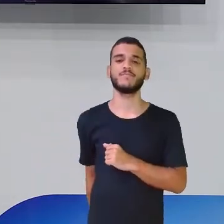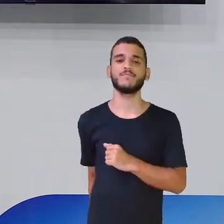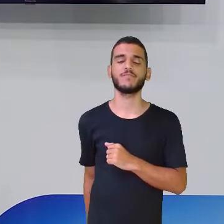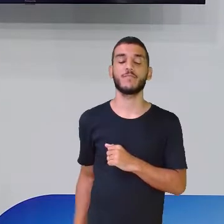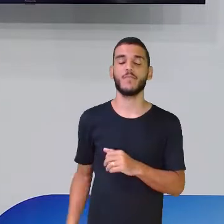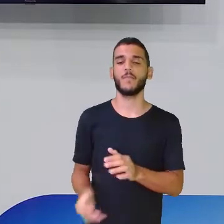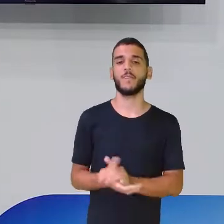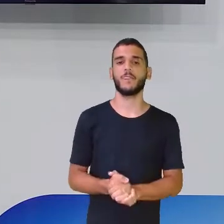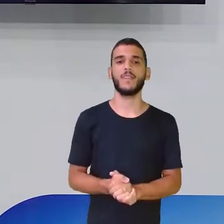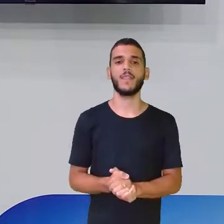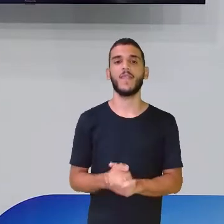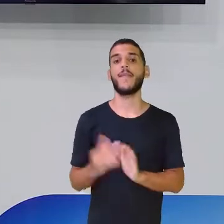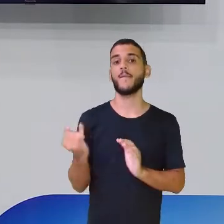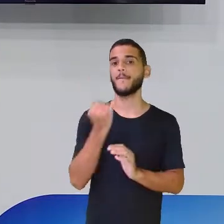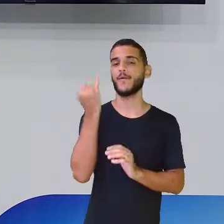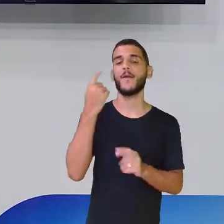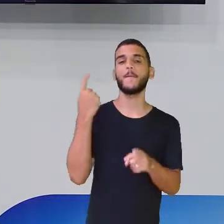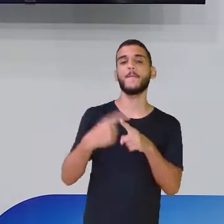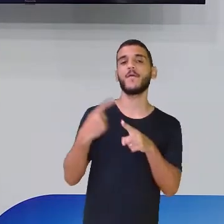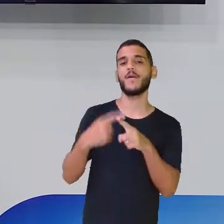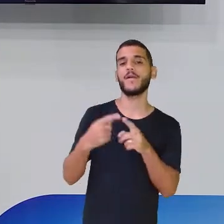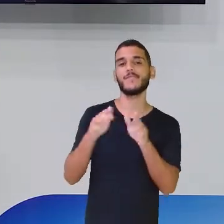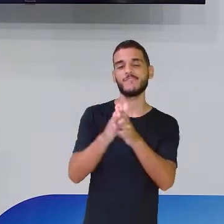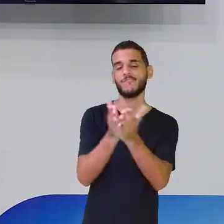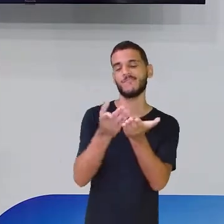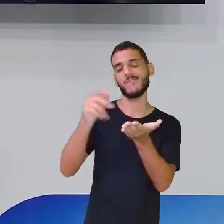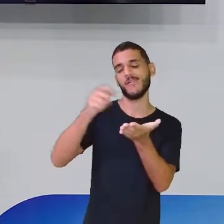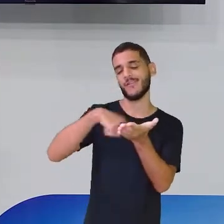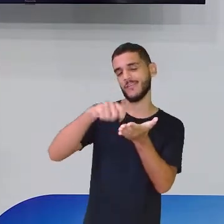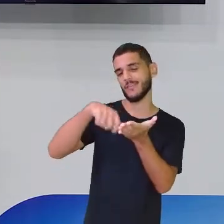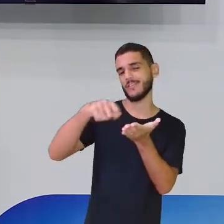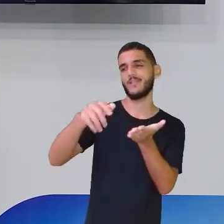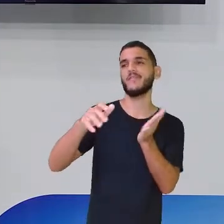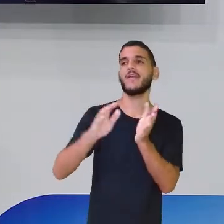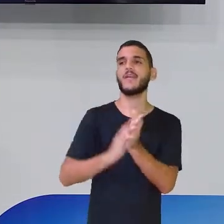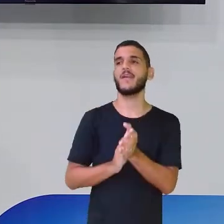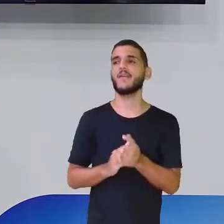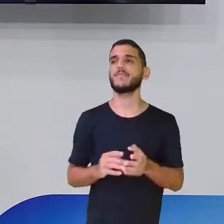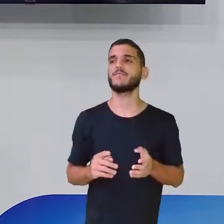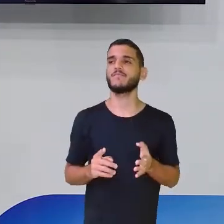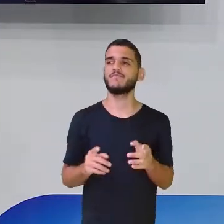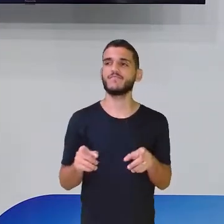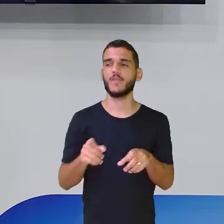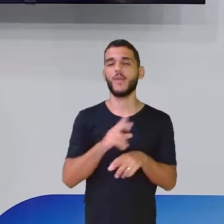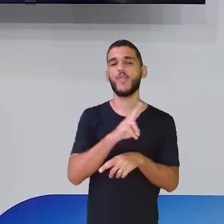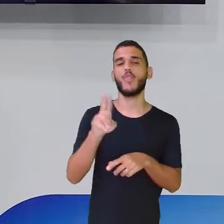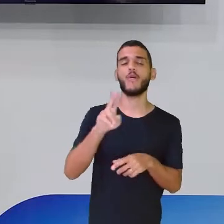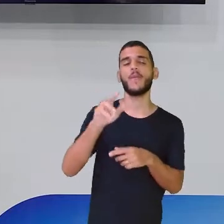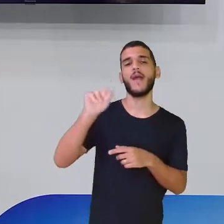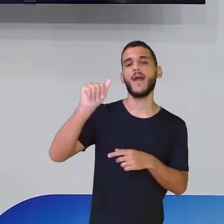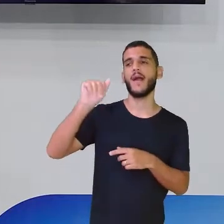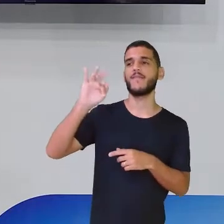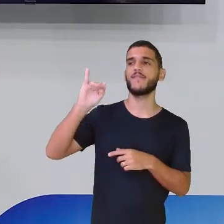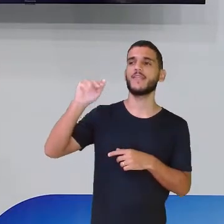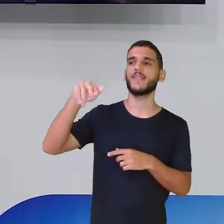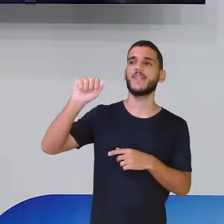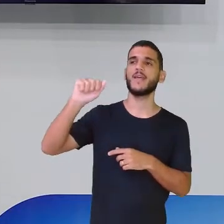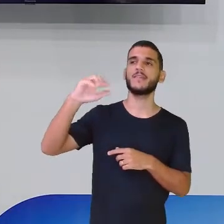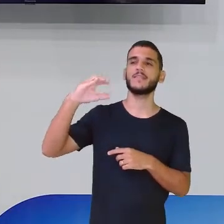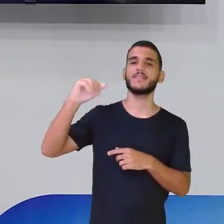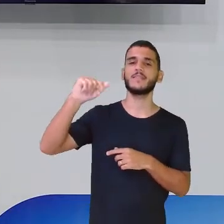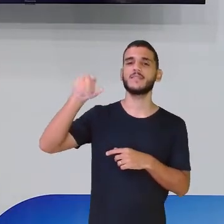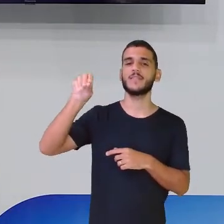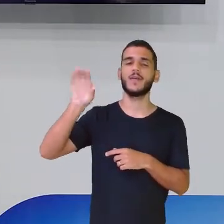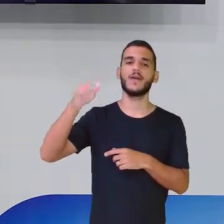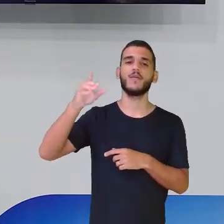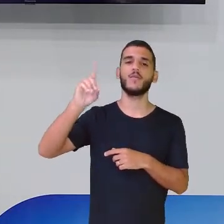interessante. Ele escreveu vários livros, né? Esse... A Afinação do Mundo é um livro incrível. Ele foi um marco, né? No